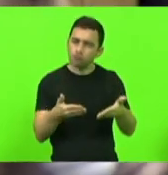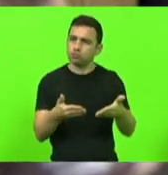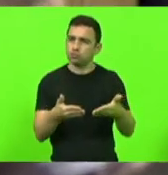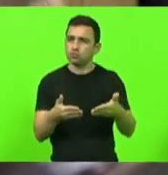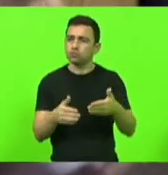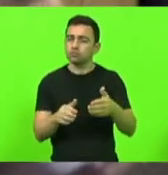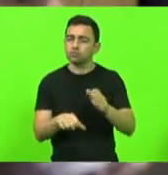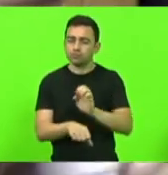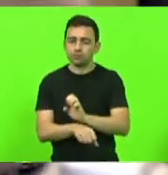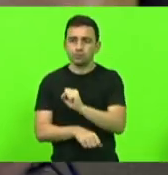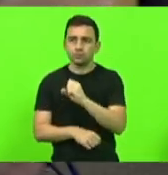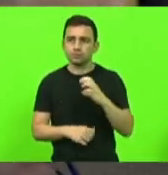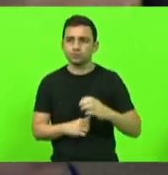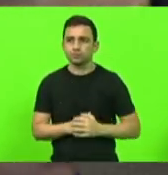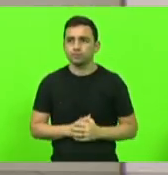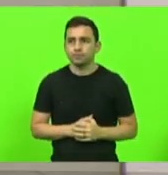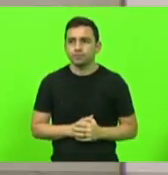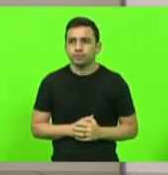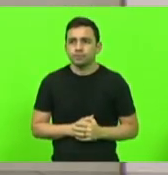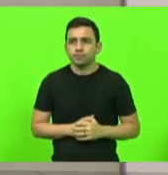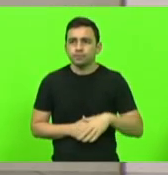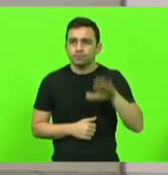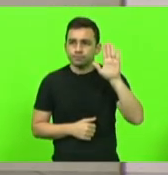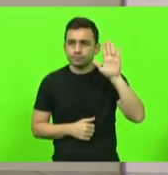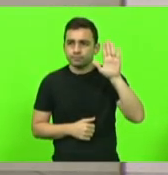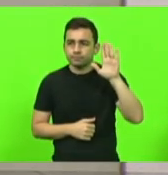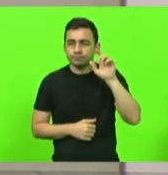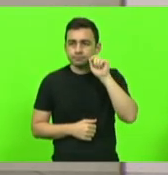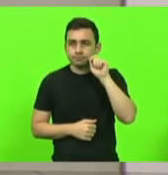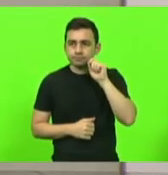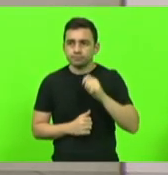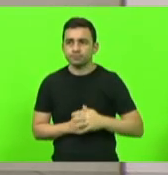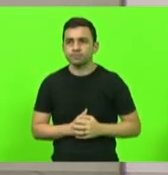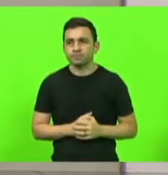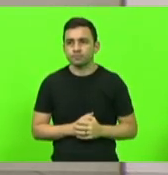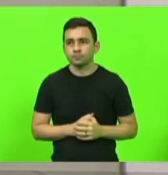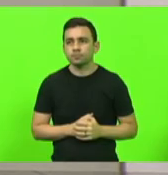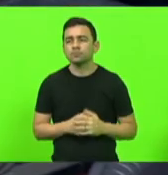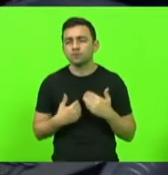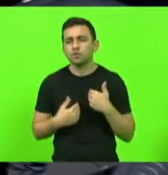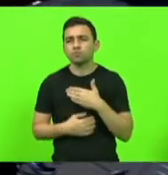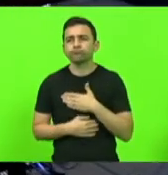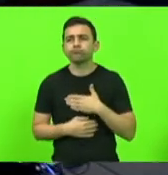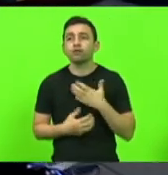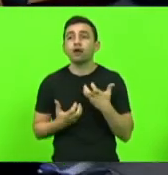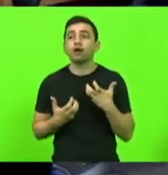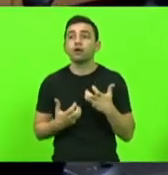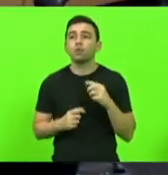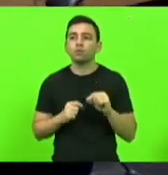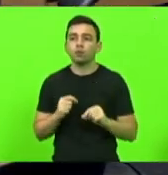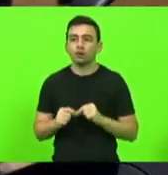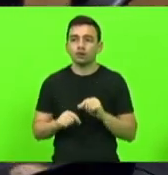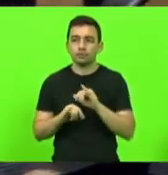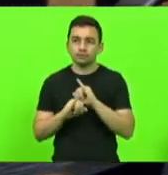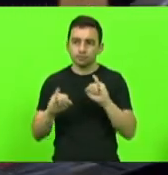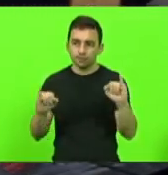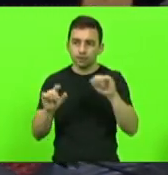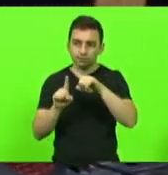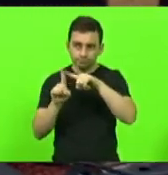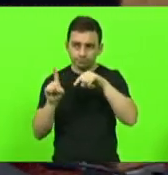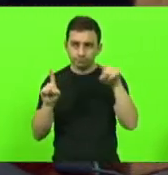Catarina. Senhor presidente? Sim, deputada Ana. Senhor presidente, eu gostaria apenas de notificar sobre um dado.